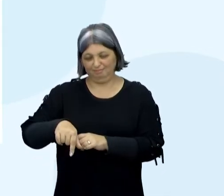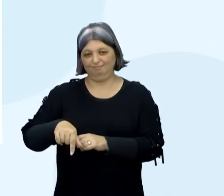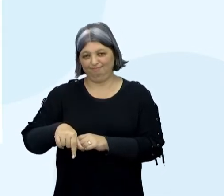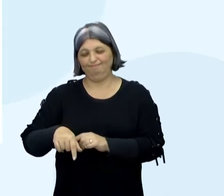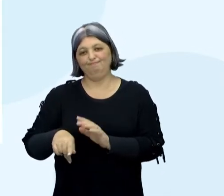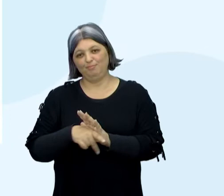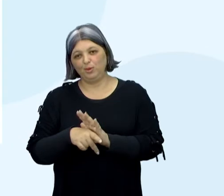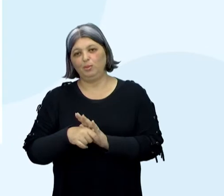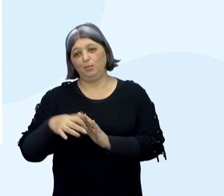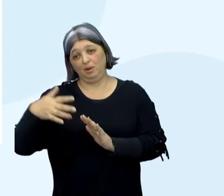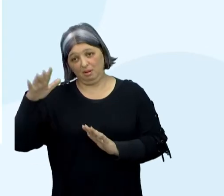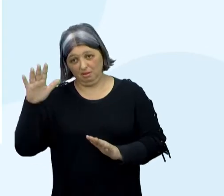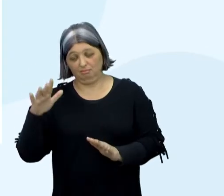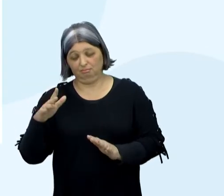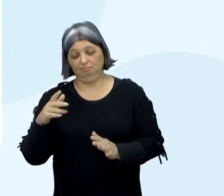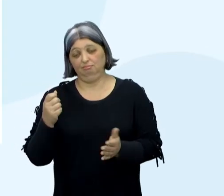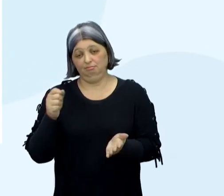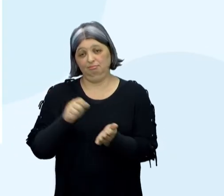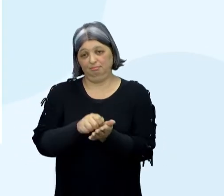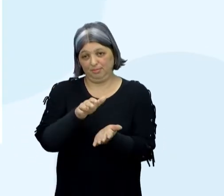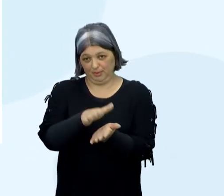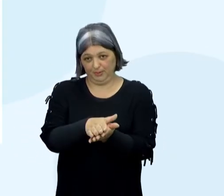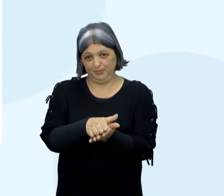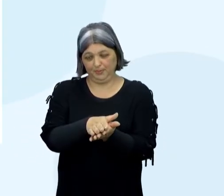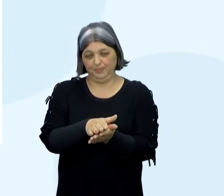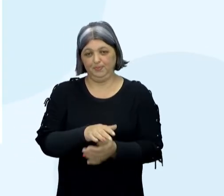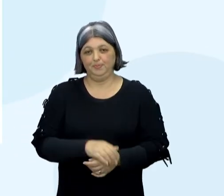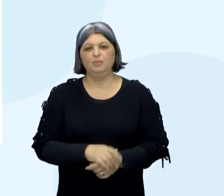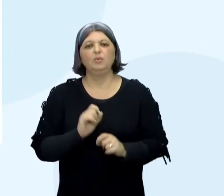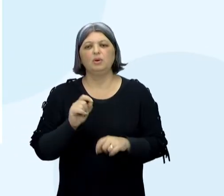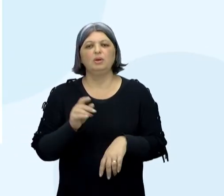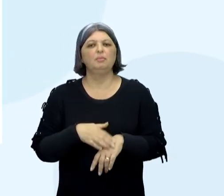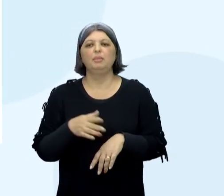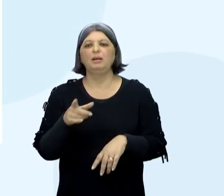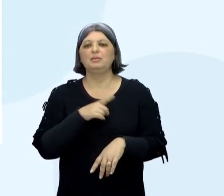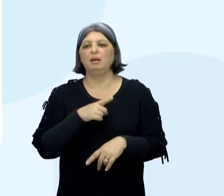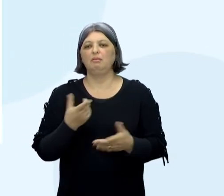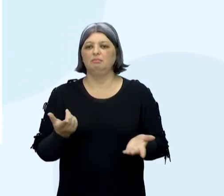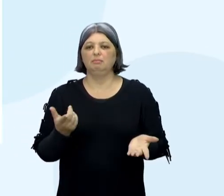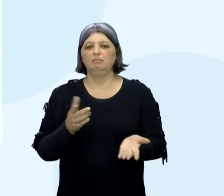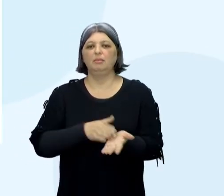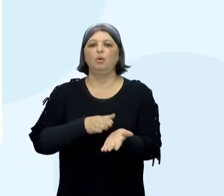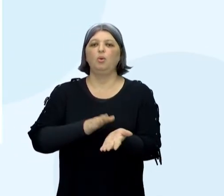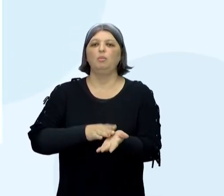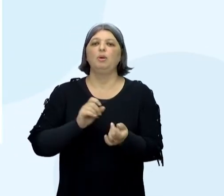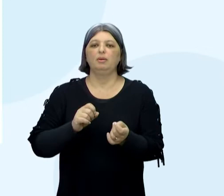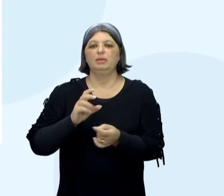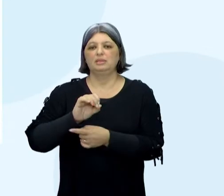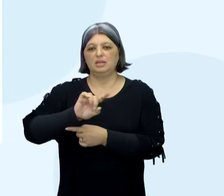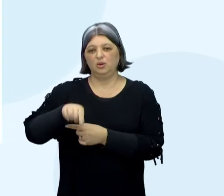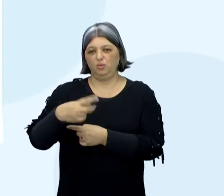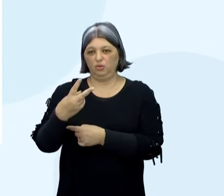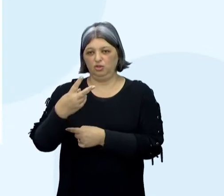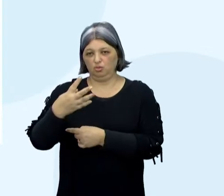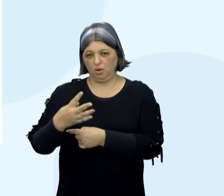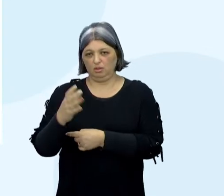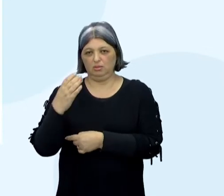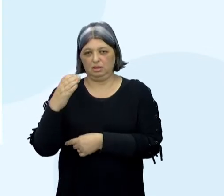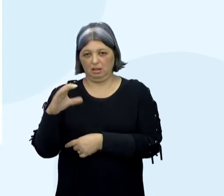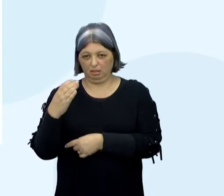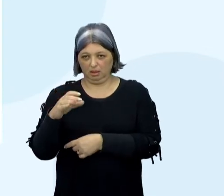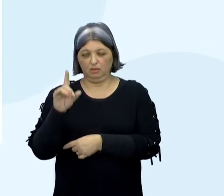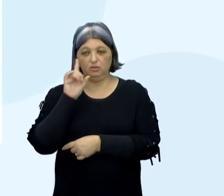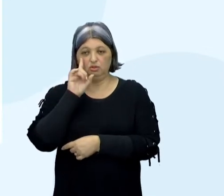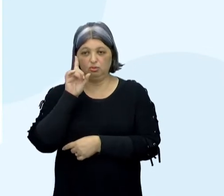valor alto para ser uma multa. O que mais eles vão cobrar? Eles vão cobrar 0,24 centavos